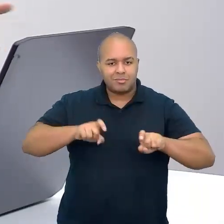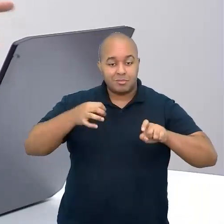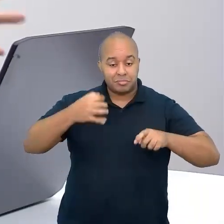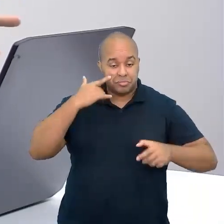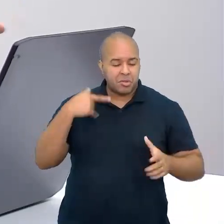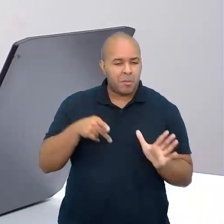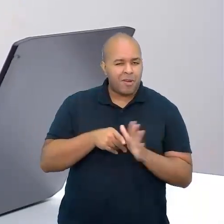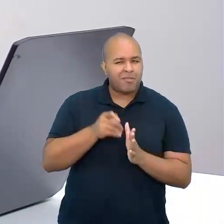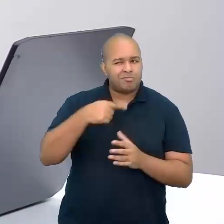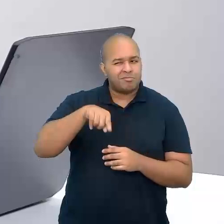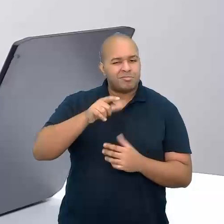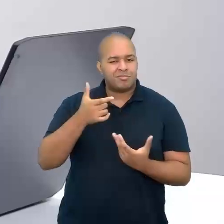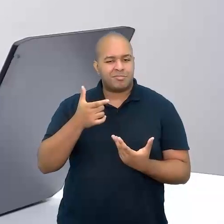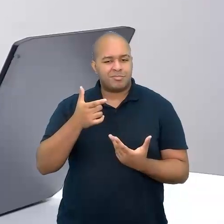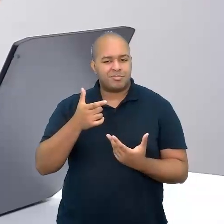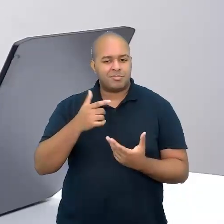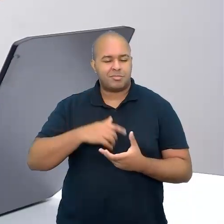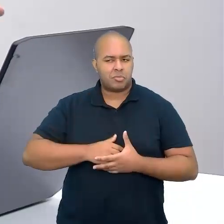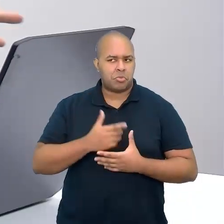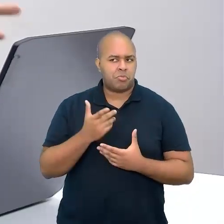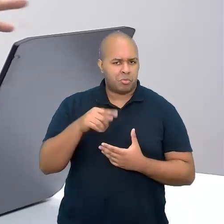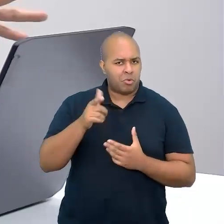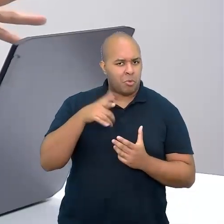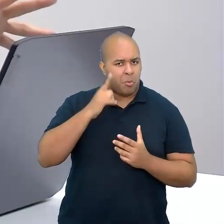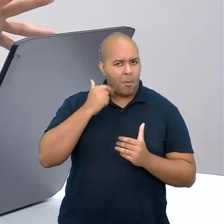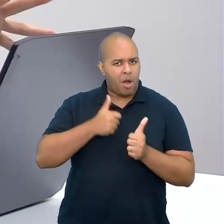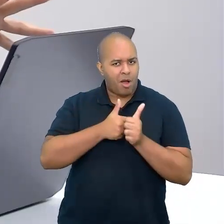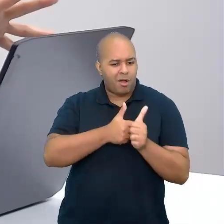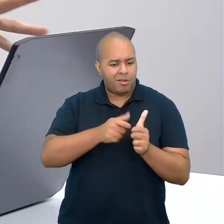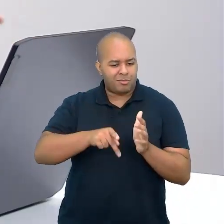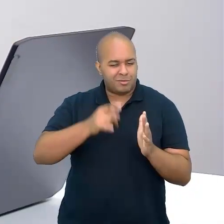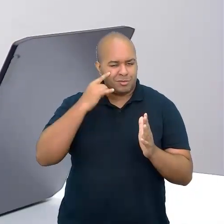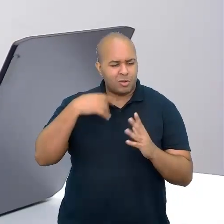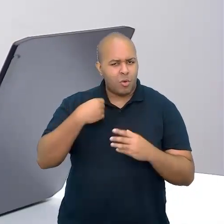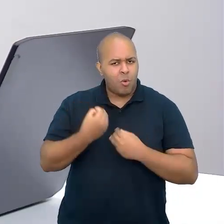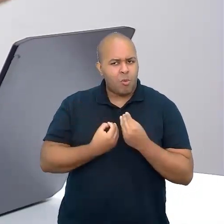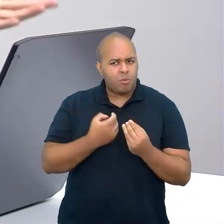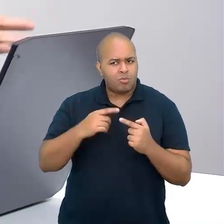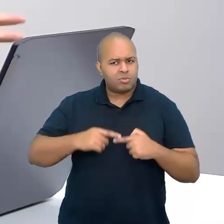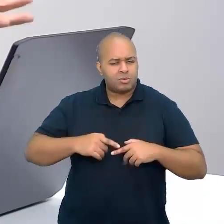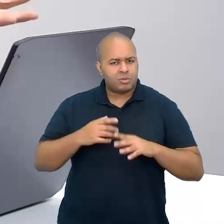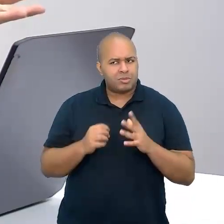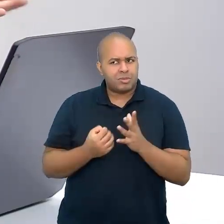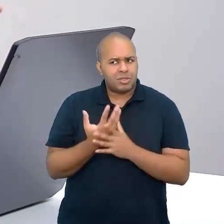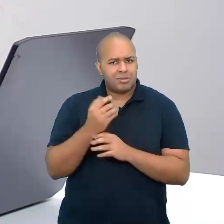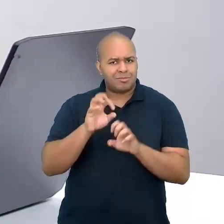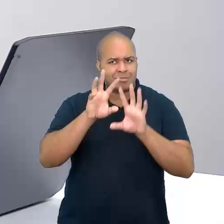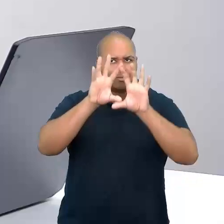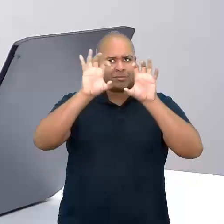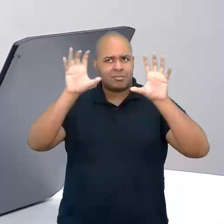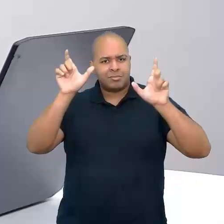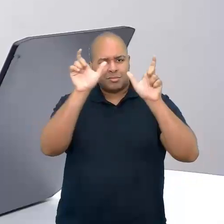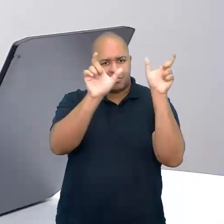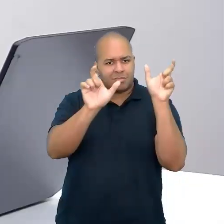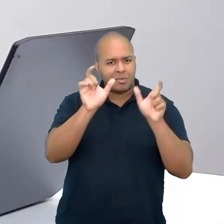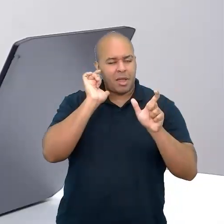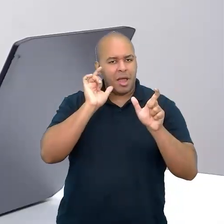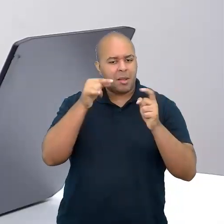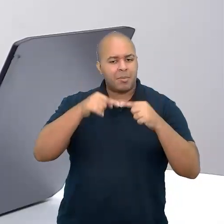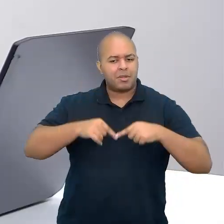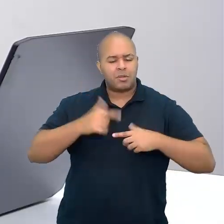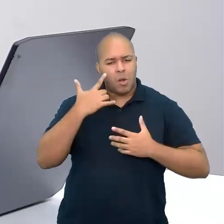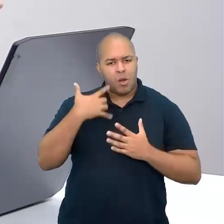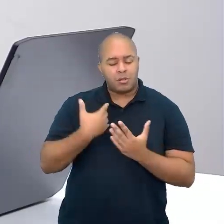para vocês poderem acompanhar aí como que se formou essa nuvem de palavras a partir